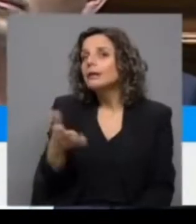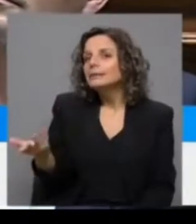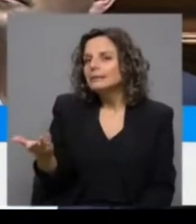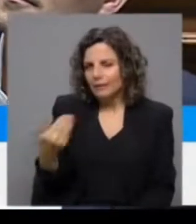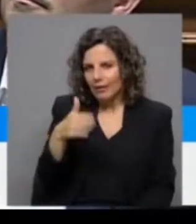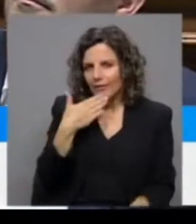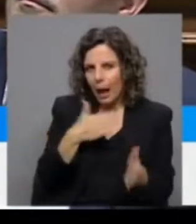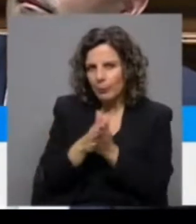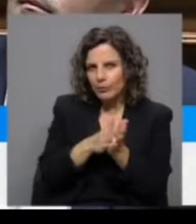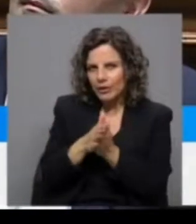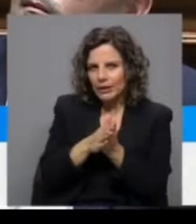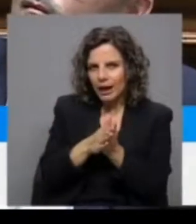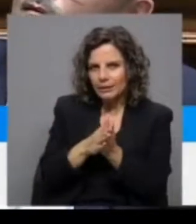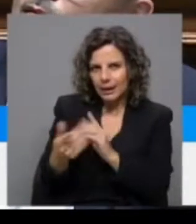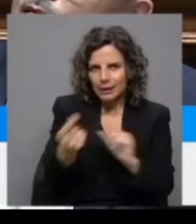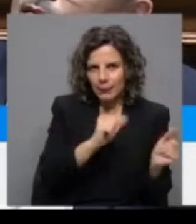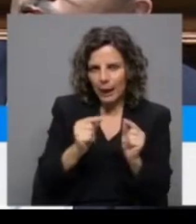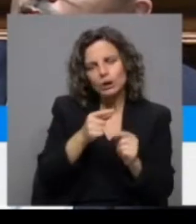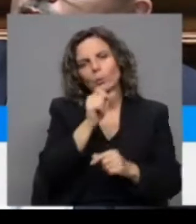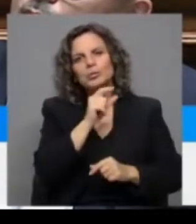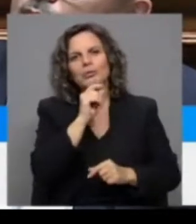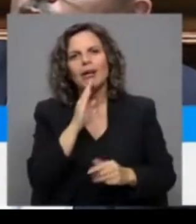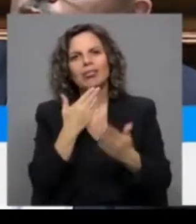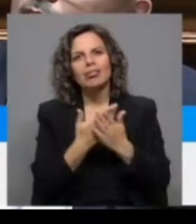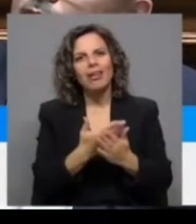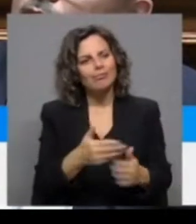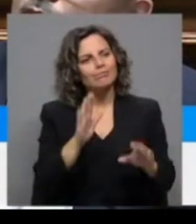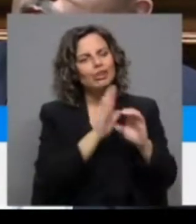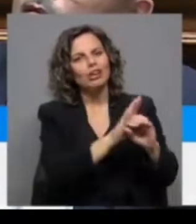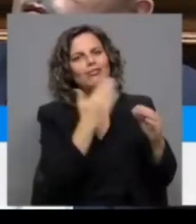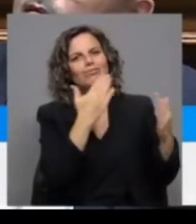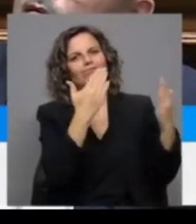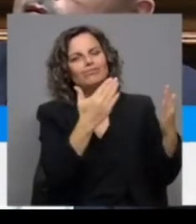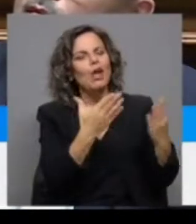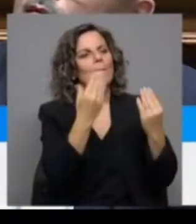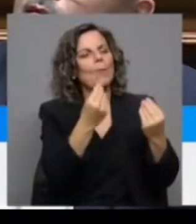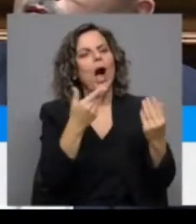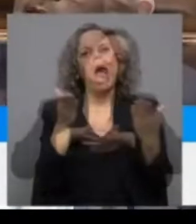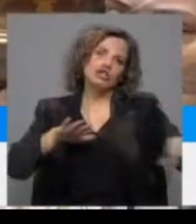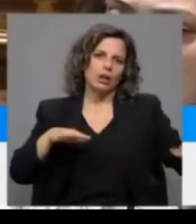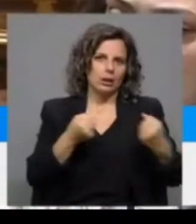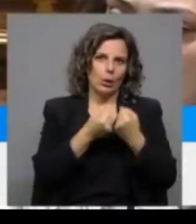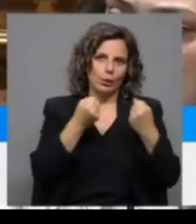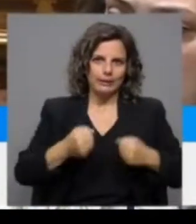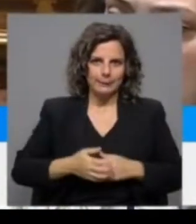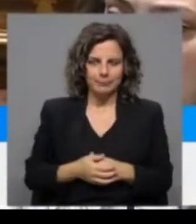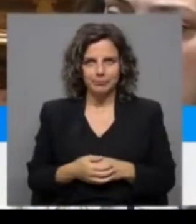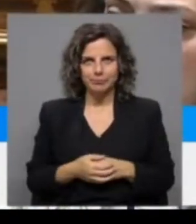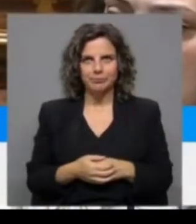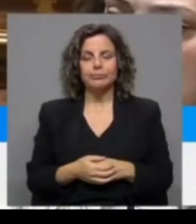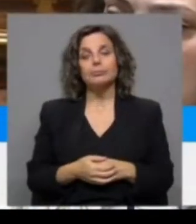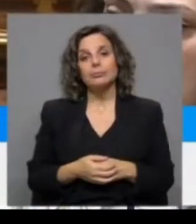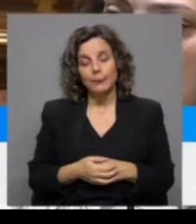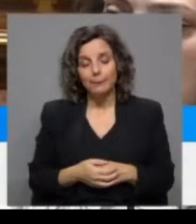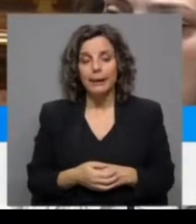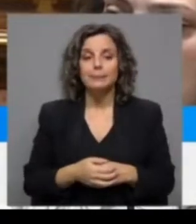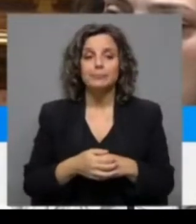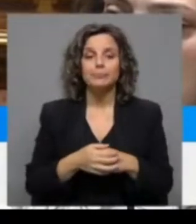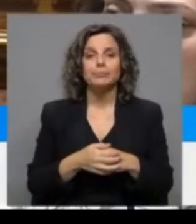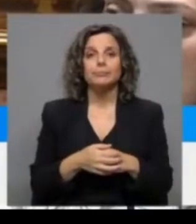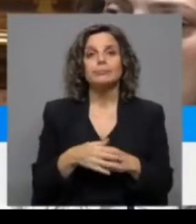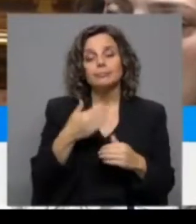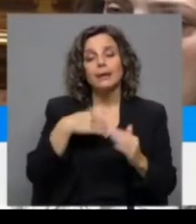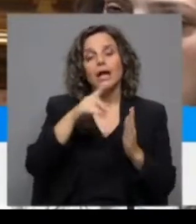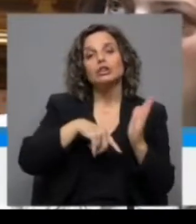a oportunidade neste debate para agradecer ao Chega a preciosa ajuda que este lhe dá para se manter no poder. Com esta moção de censura não